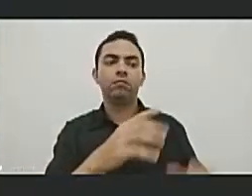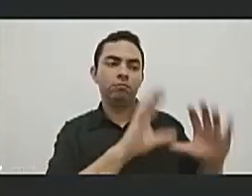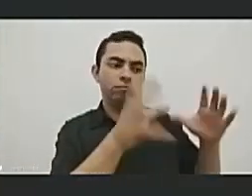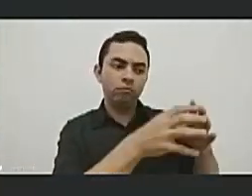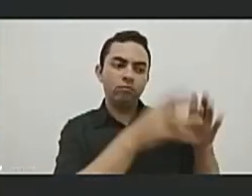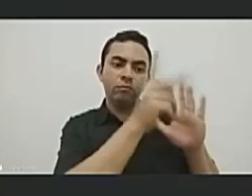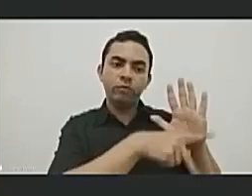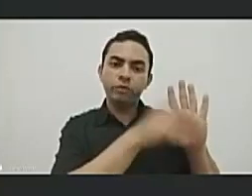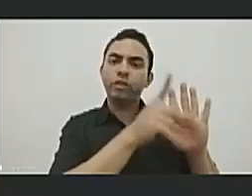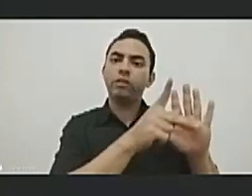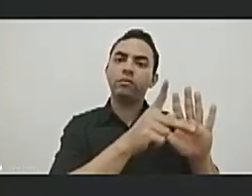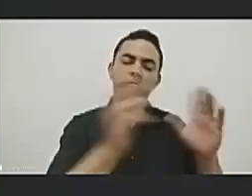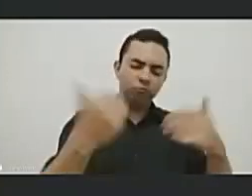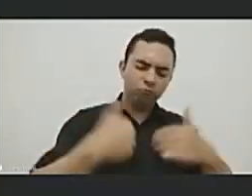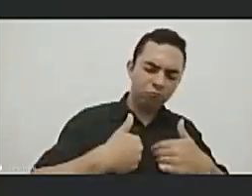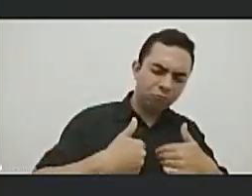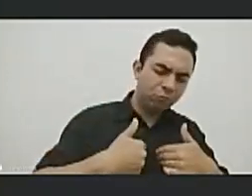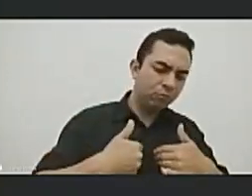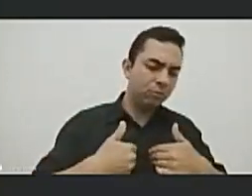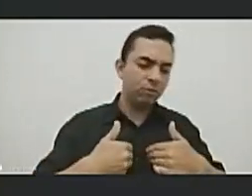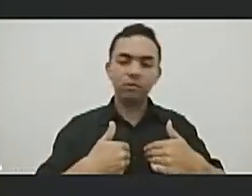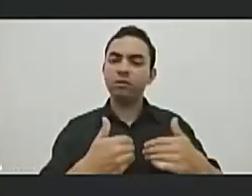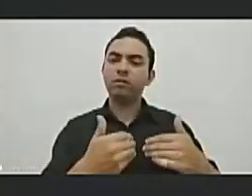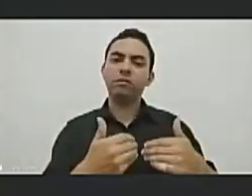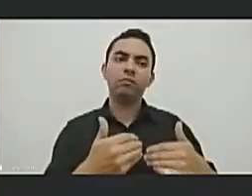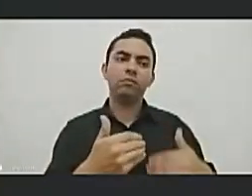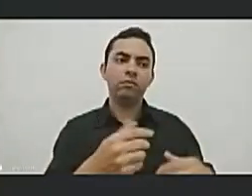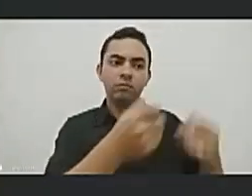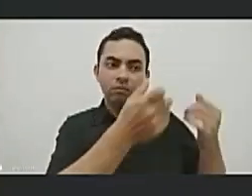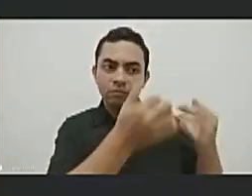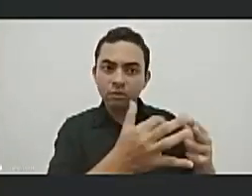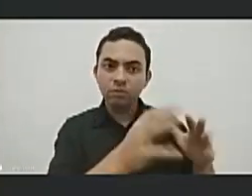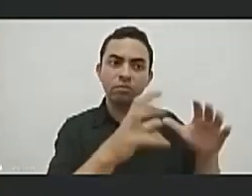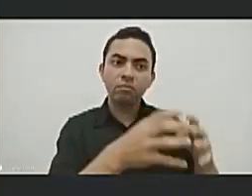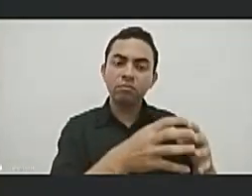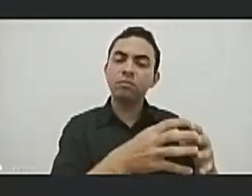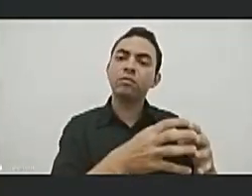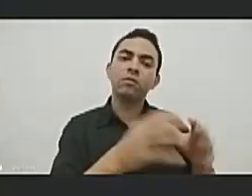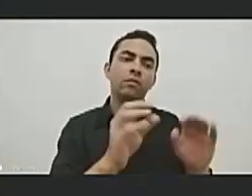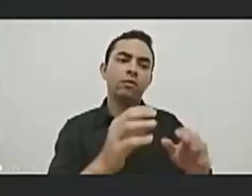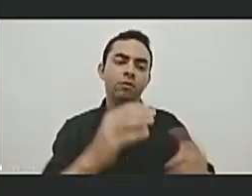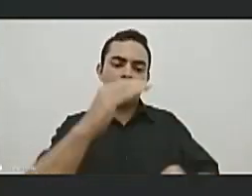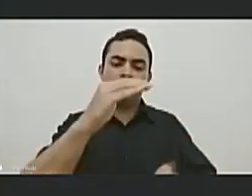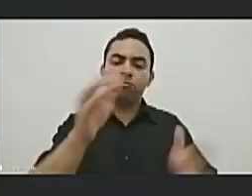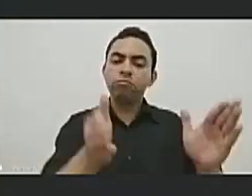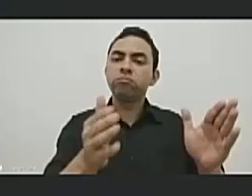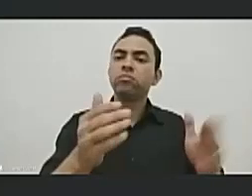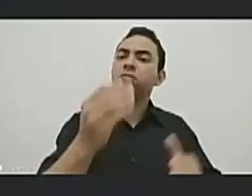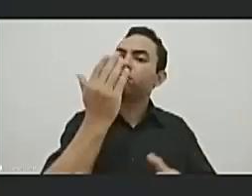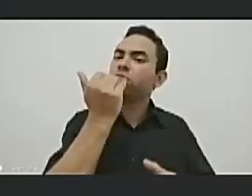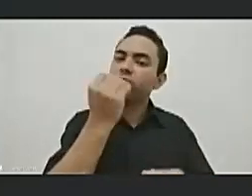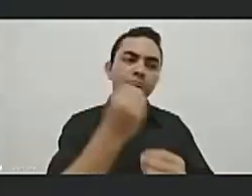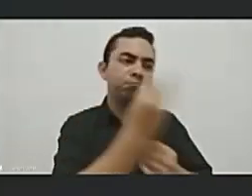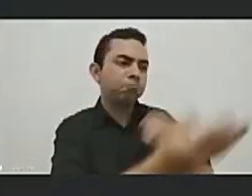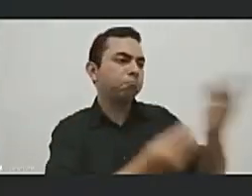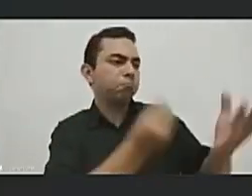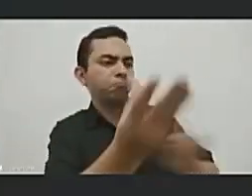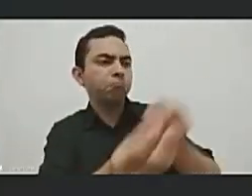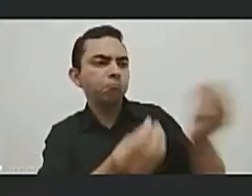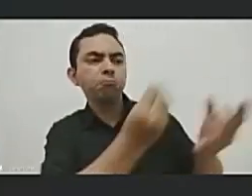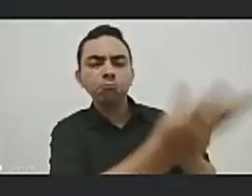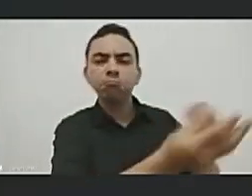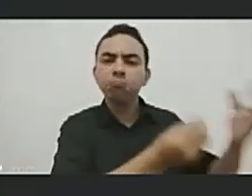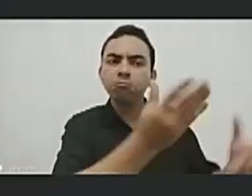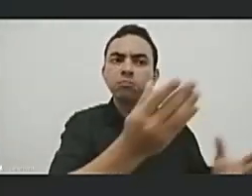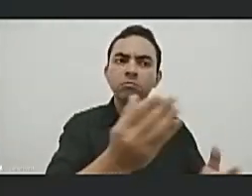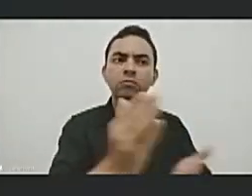às famílias assistidas pela associação e que foram afetadas em de alguma forma pelas enchentes do município tal